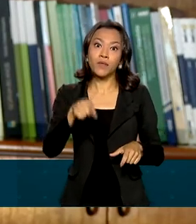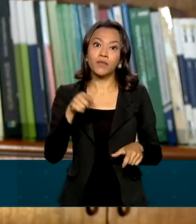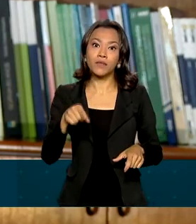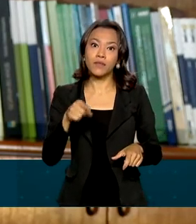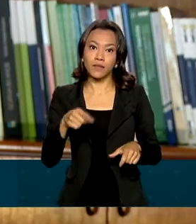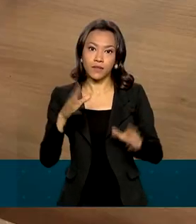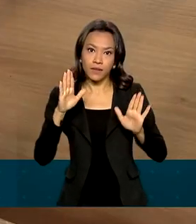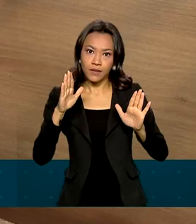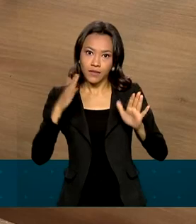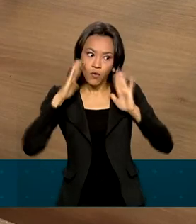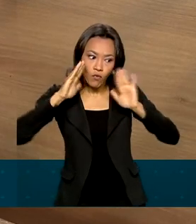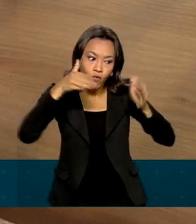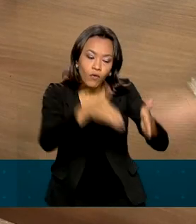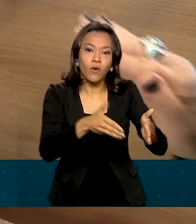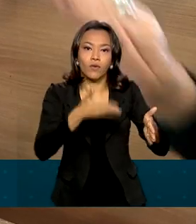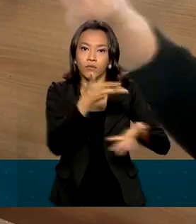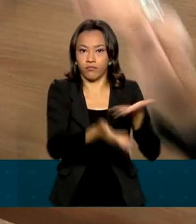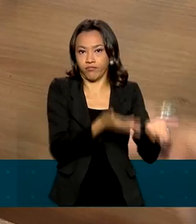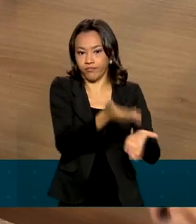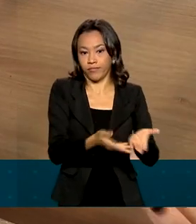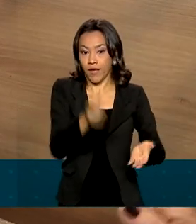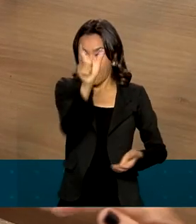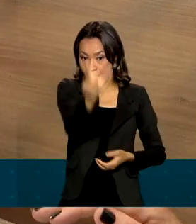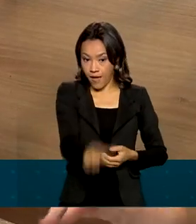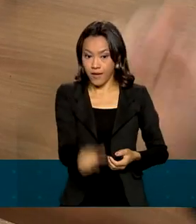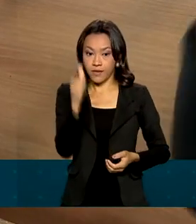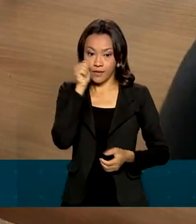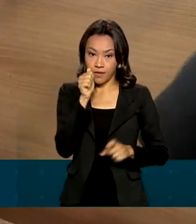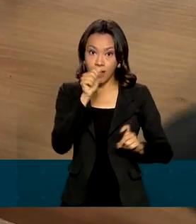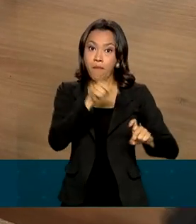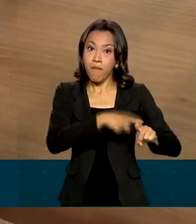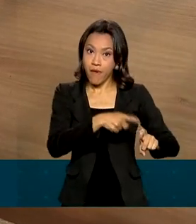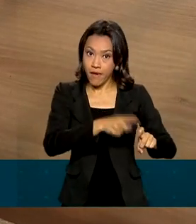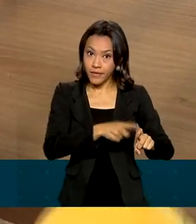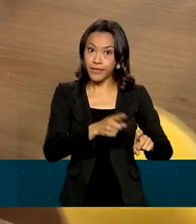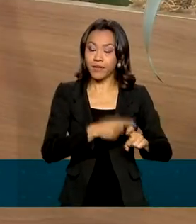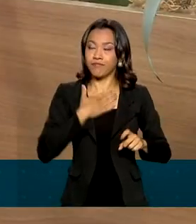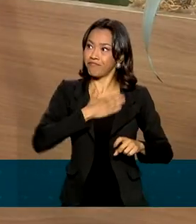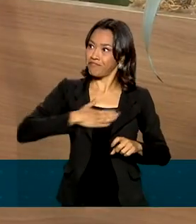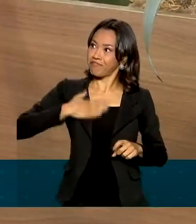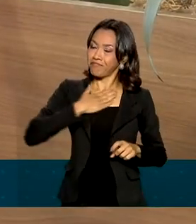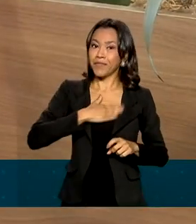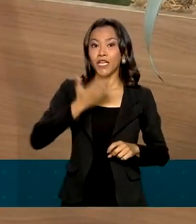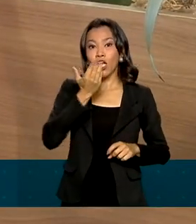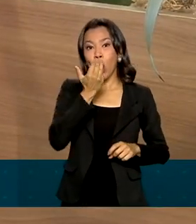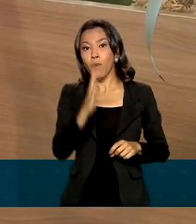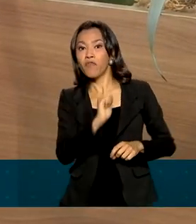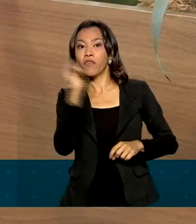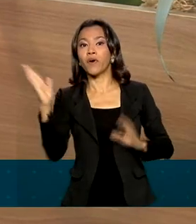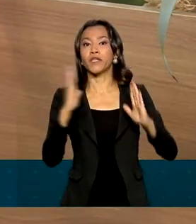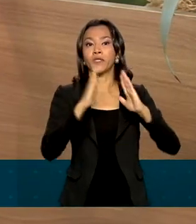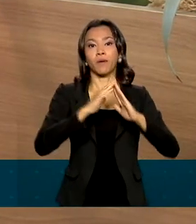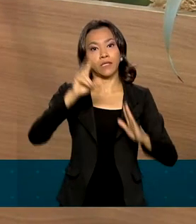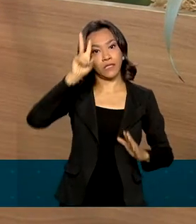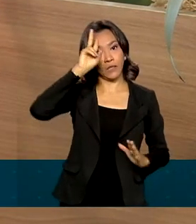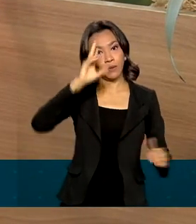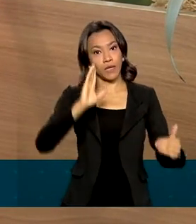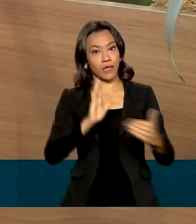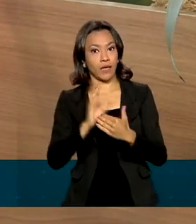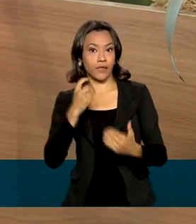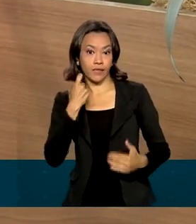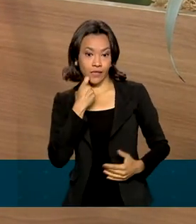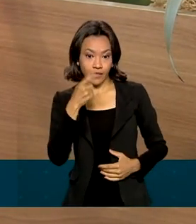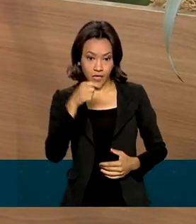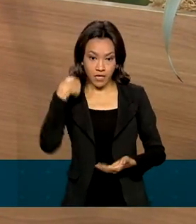alimentação do trabalhador. A novidade agradou essa médica que come fora de casa de segunda a sexta-feira e paga